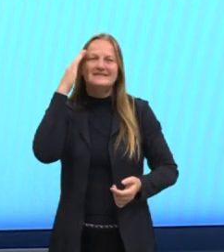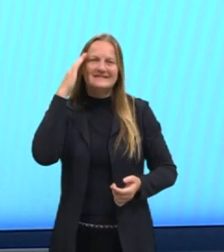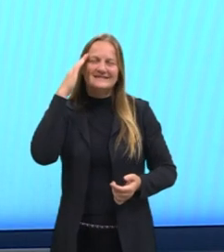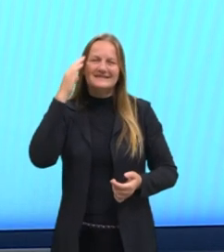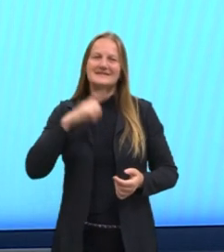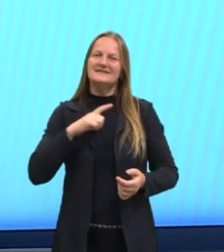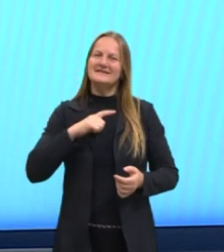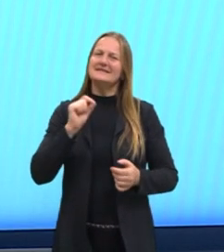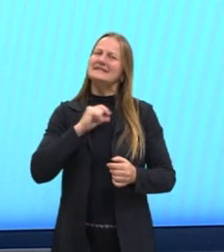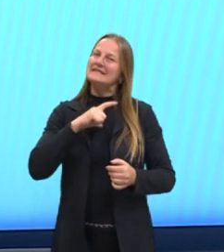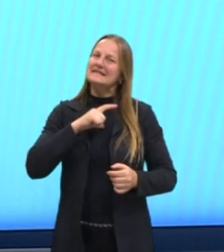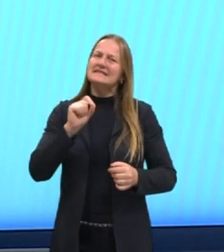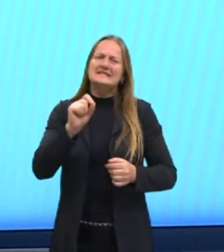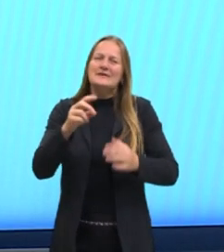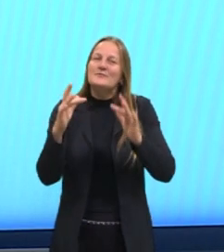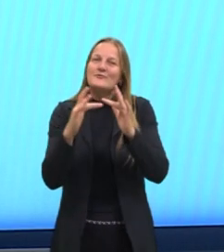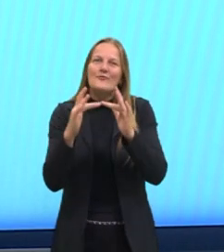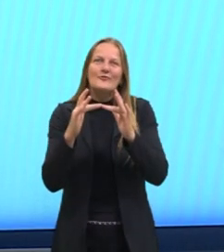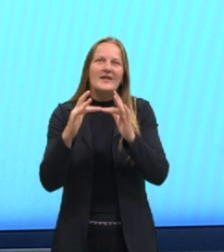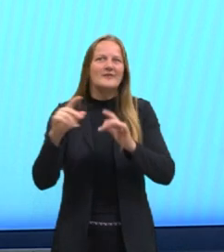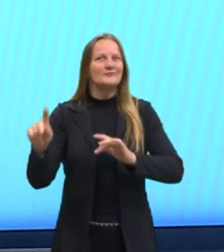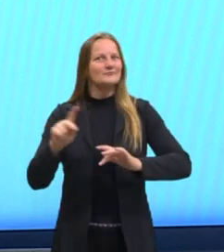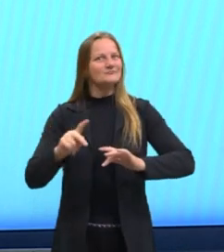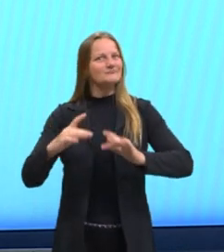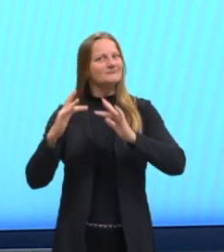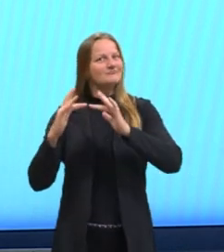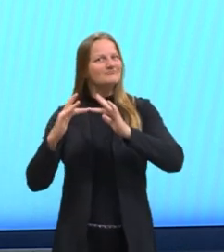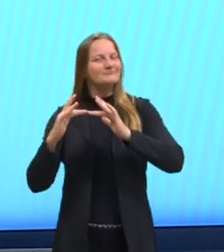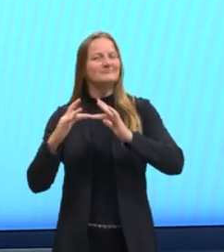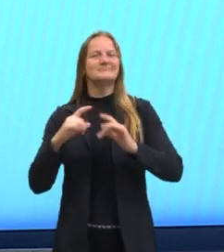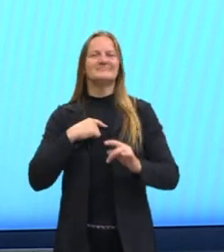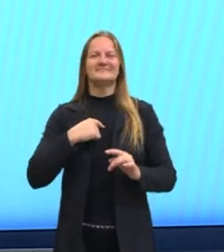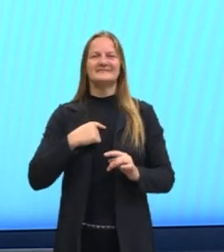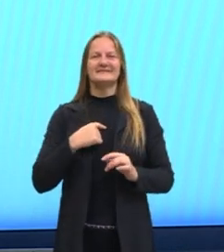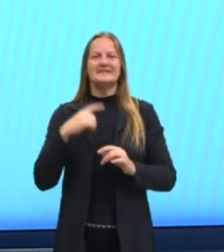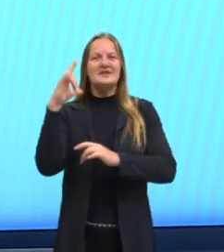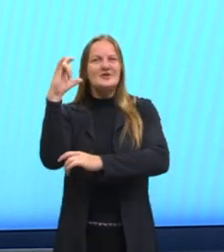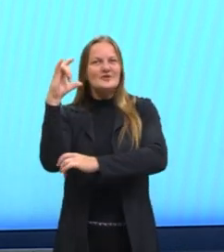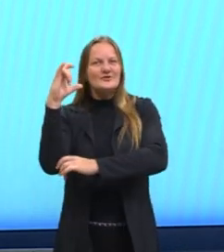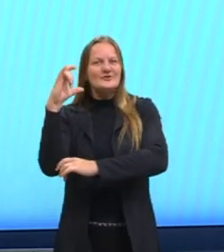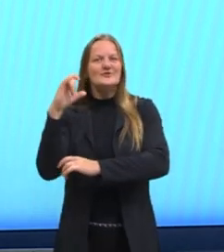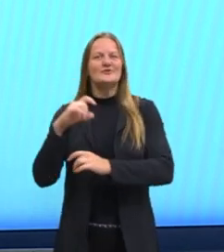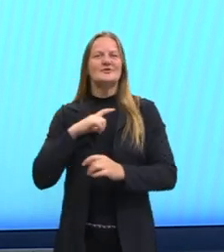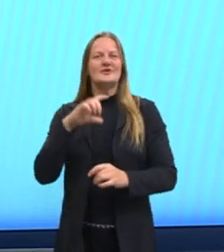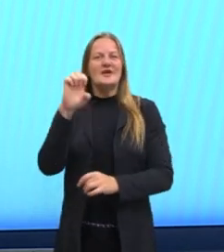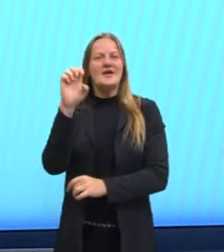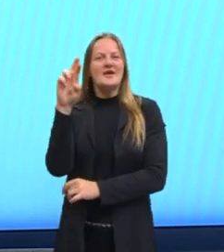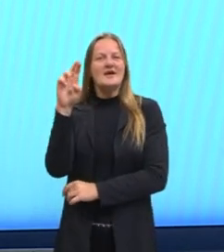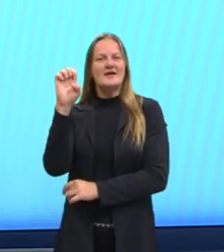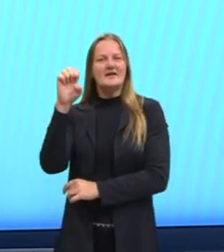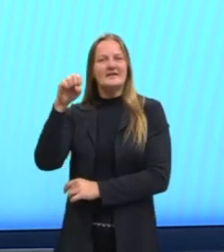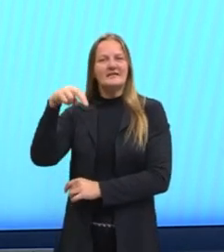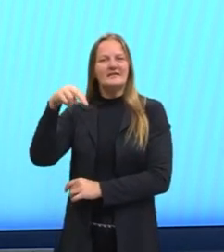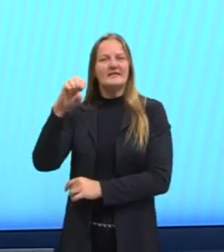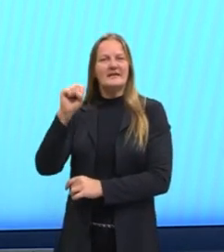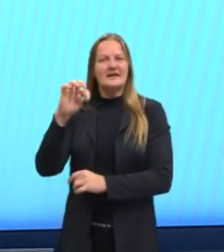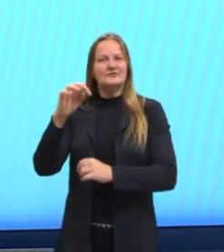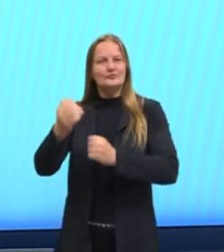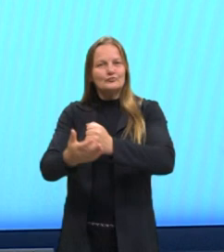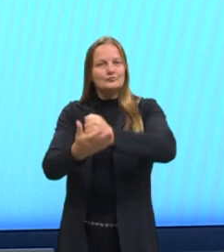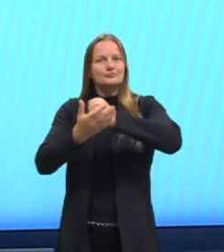que nós temos os contatos do professor né tem aqui o professor Ernesto Luiz Alves que é o